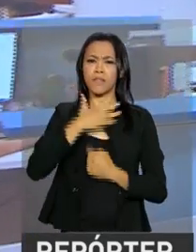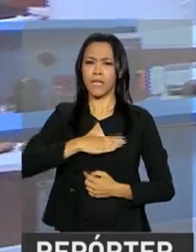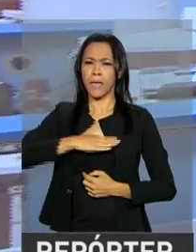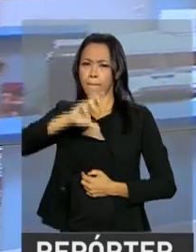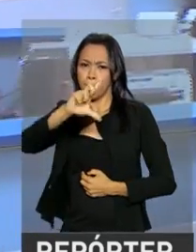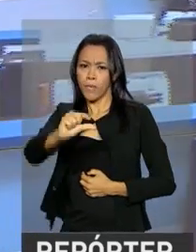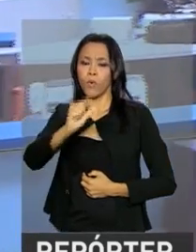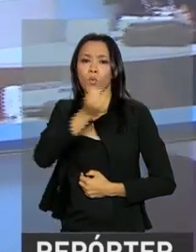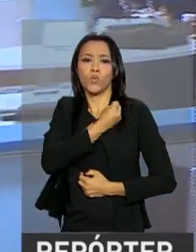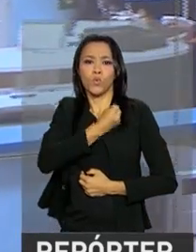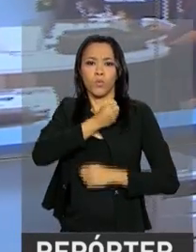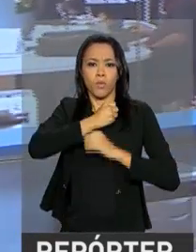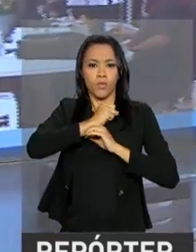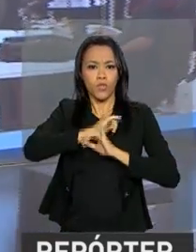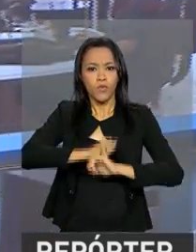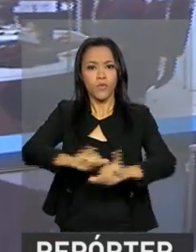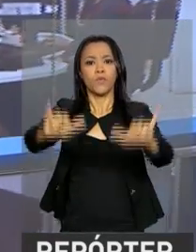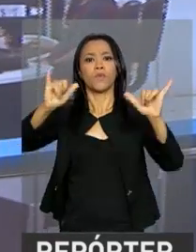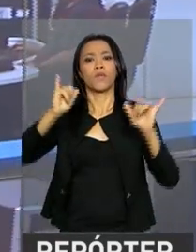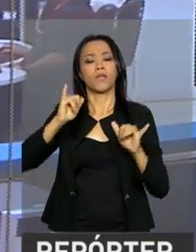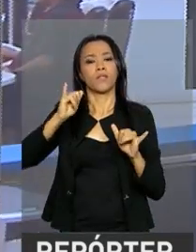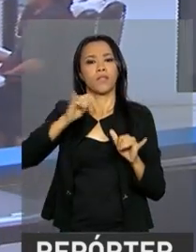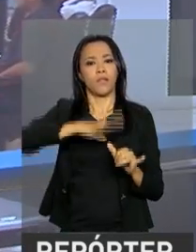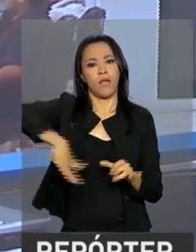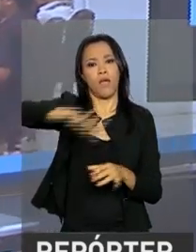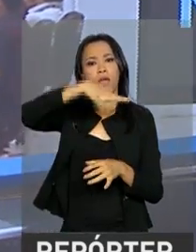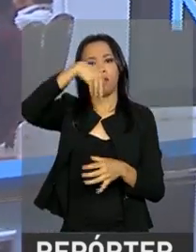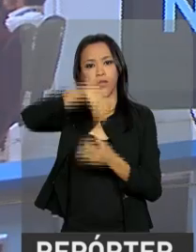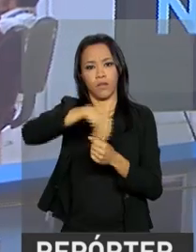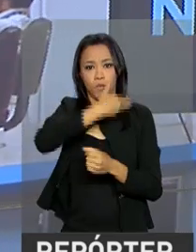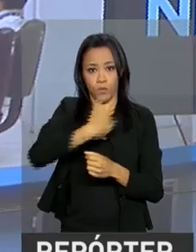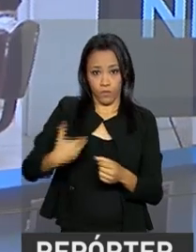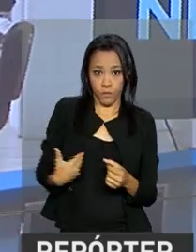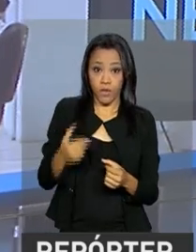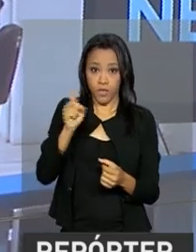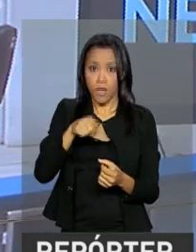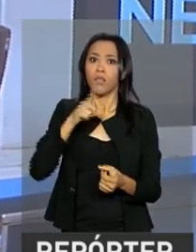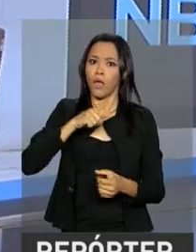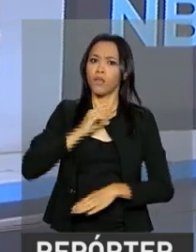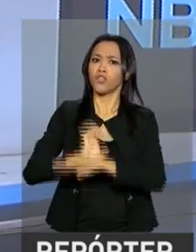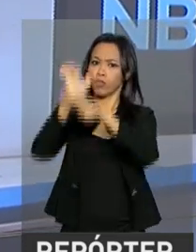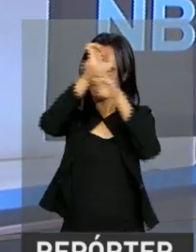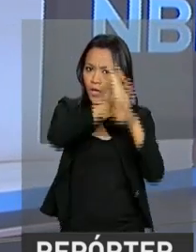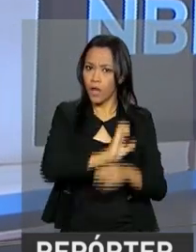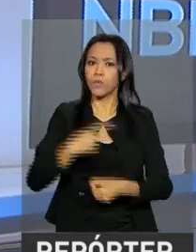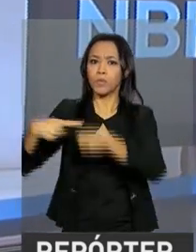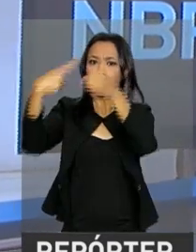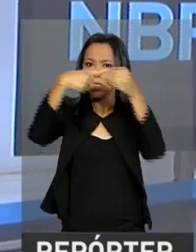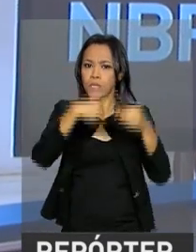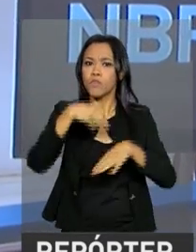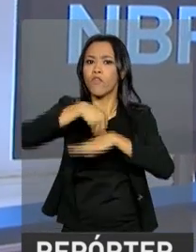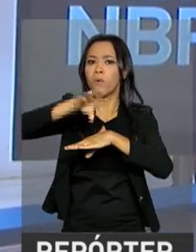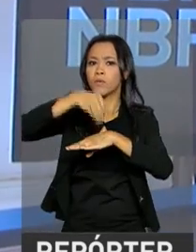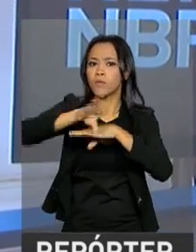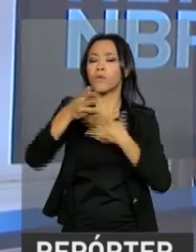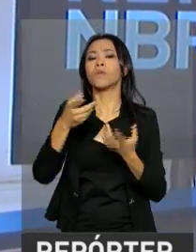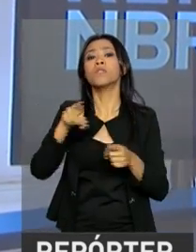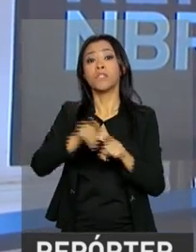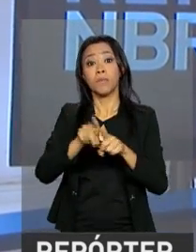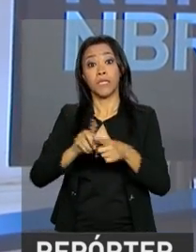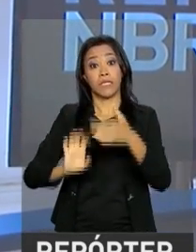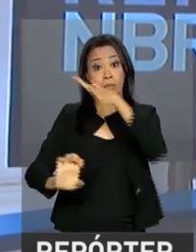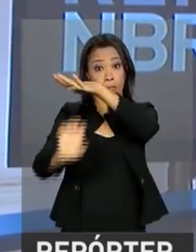números de todo o setor público o resultado inclui também dados dos Estados municípios e das estatais nessa